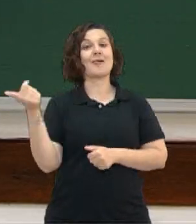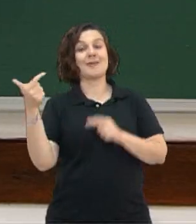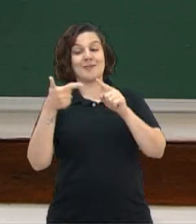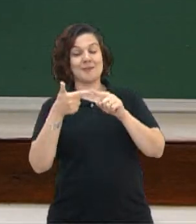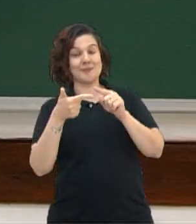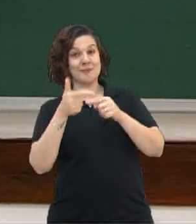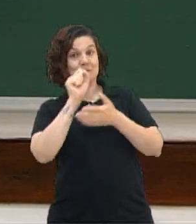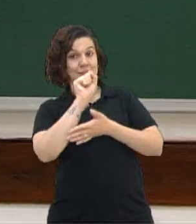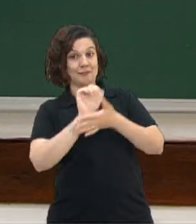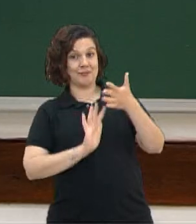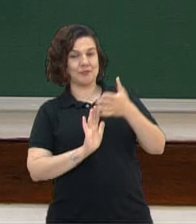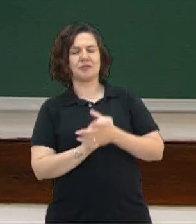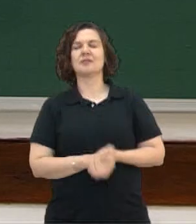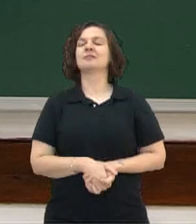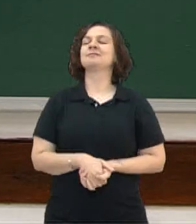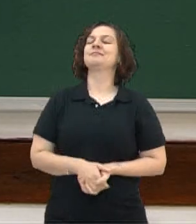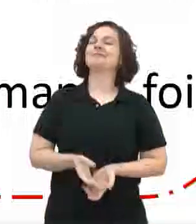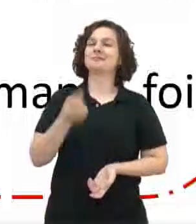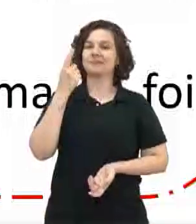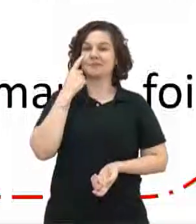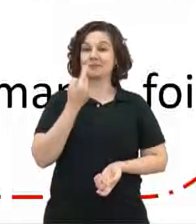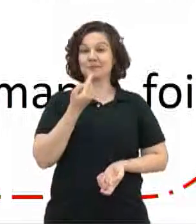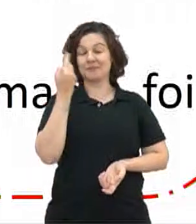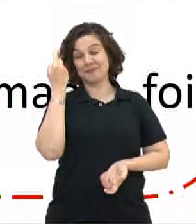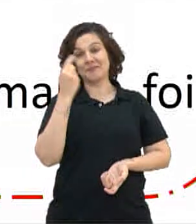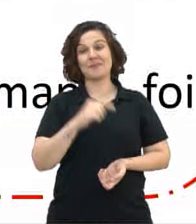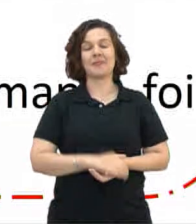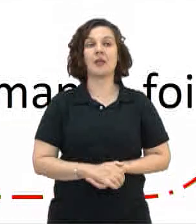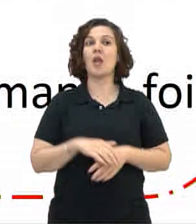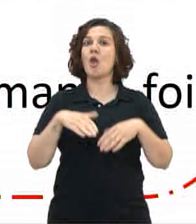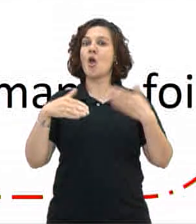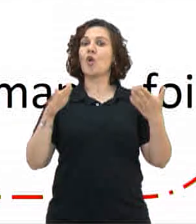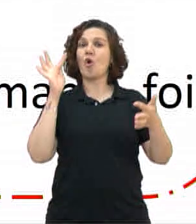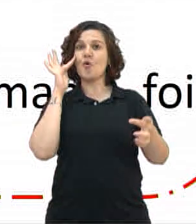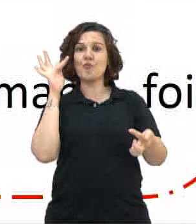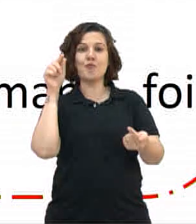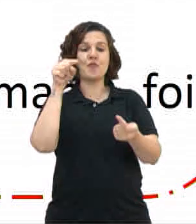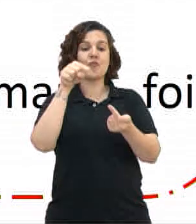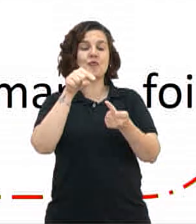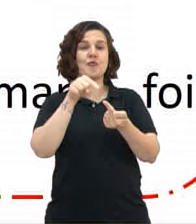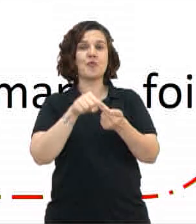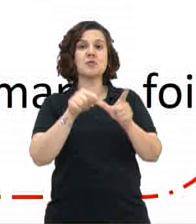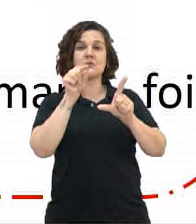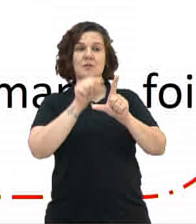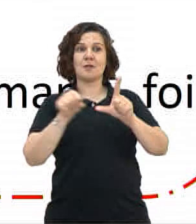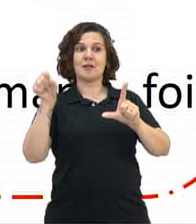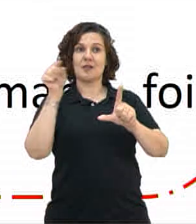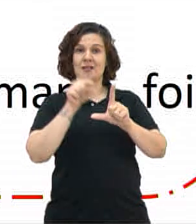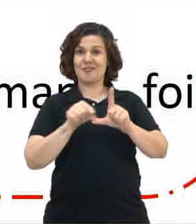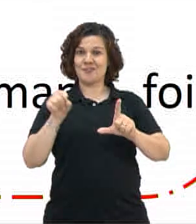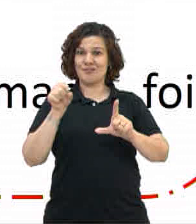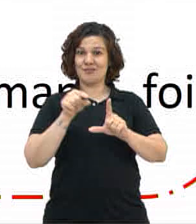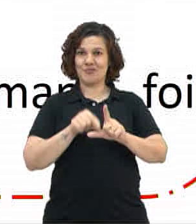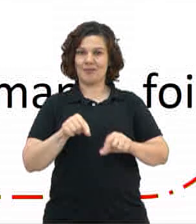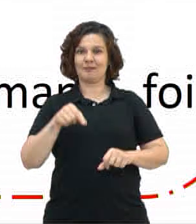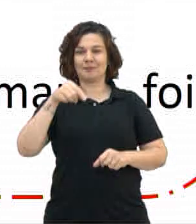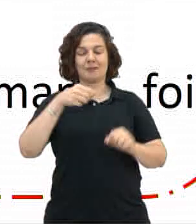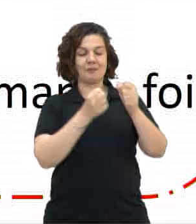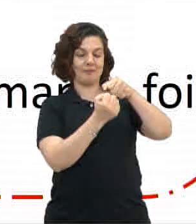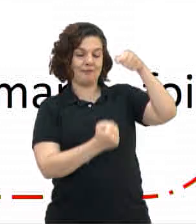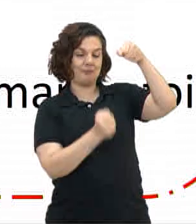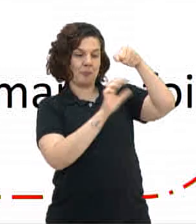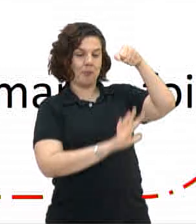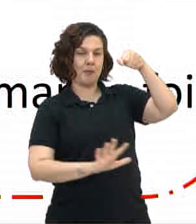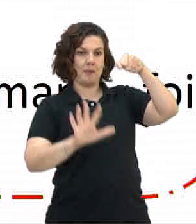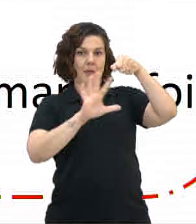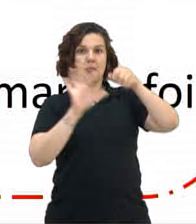segunda atividade. Olha ali, ó. Qual é a função da legenda de um mapa, tá? Eu quero que você assinale a alternativa